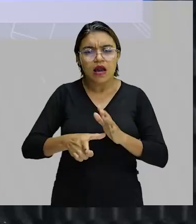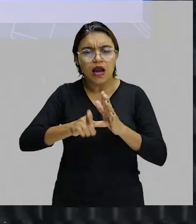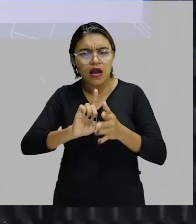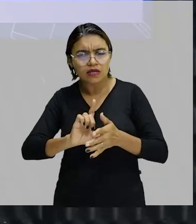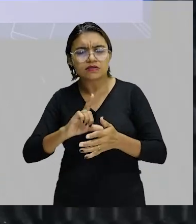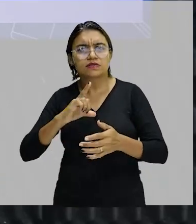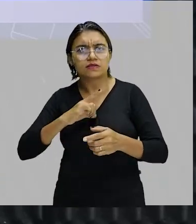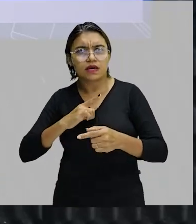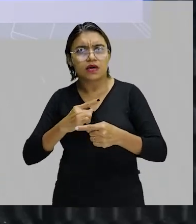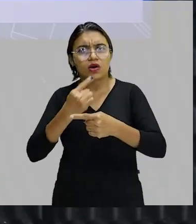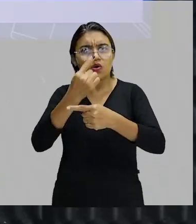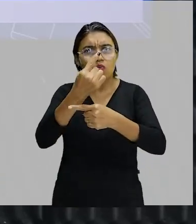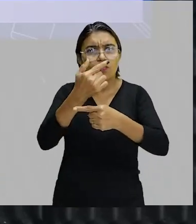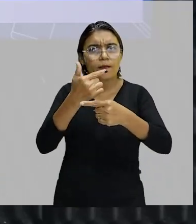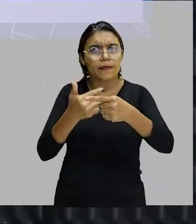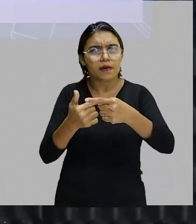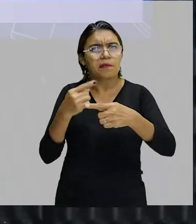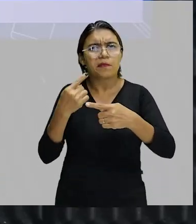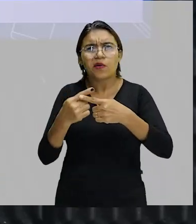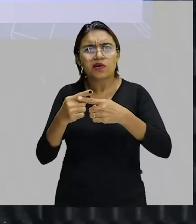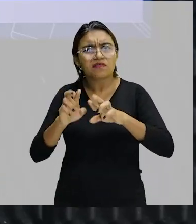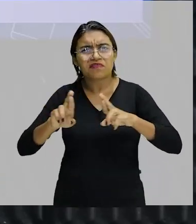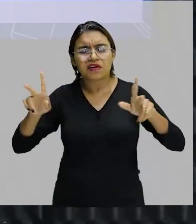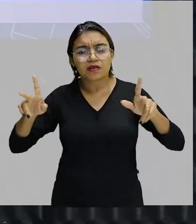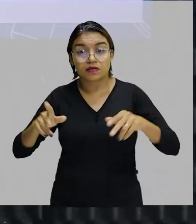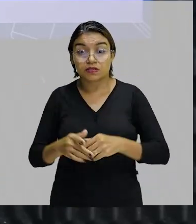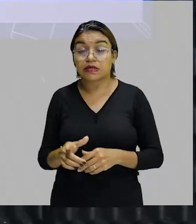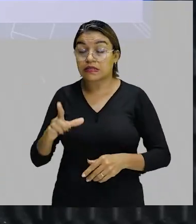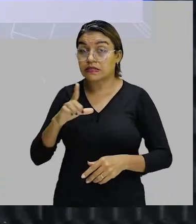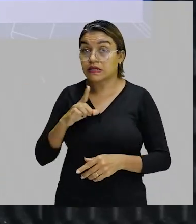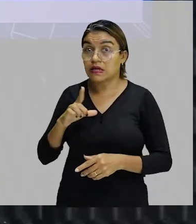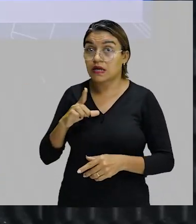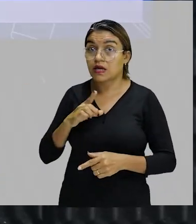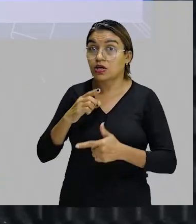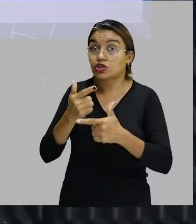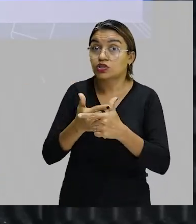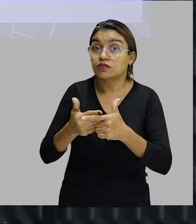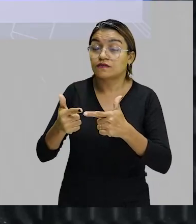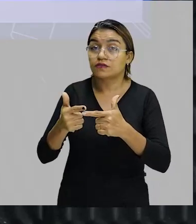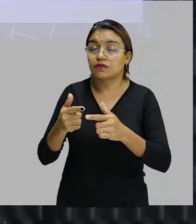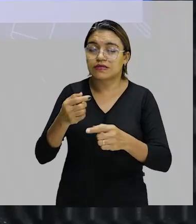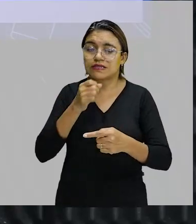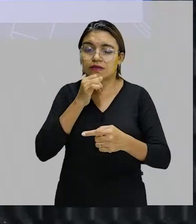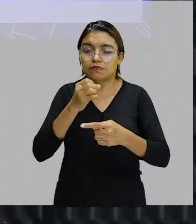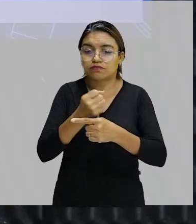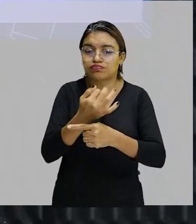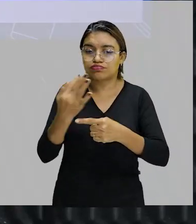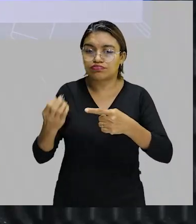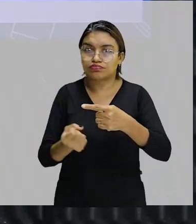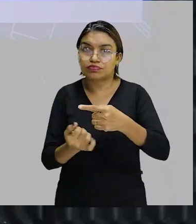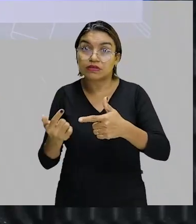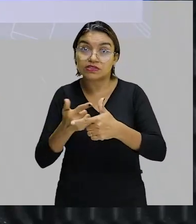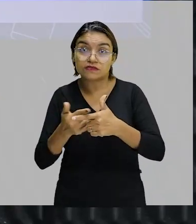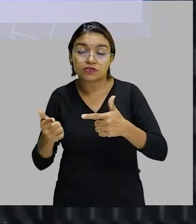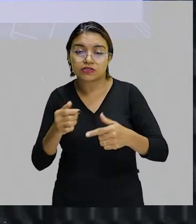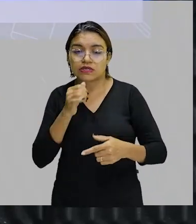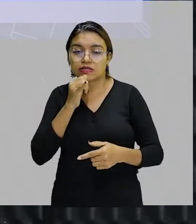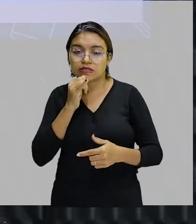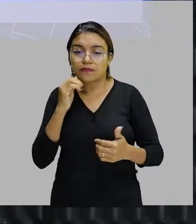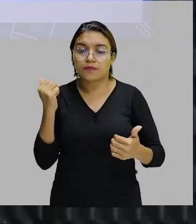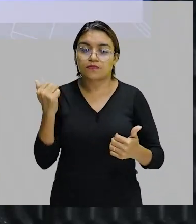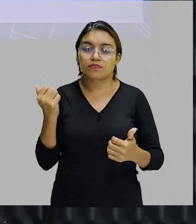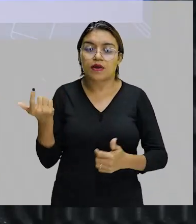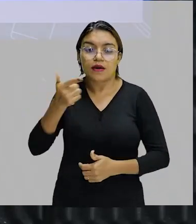2? Vou te relembrar. Aqui eu tenho uma divisão de frações. Eu repito a primeira, que já deu o